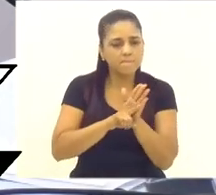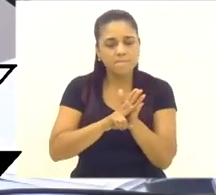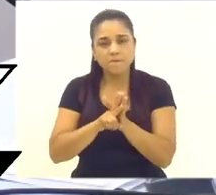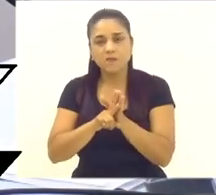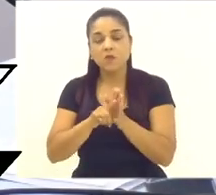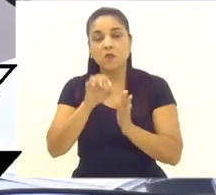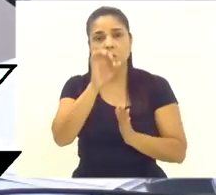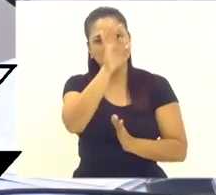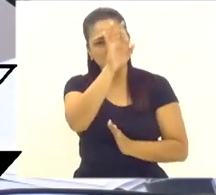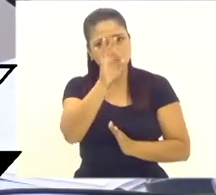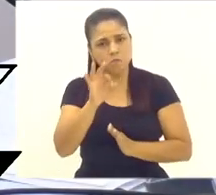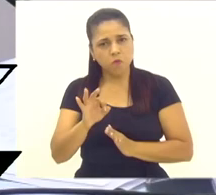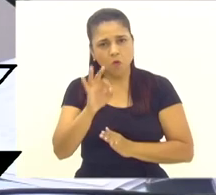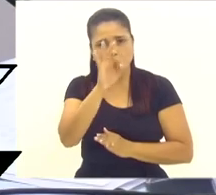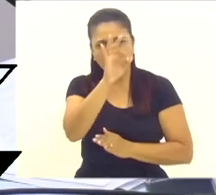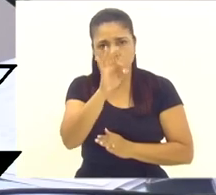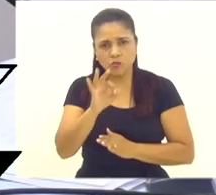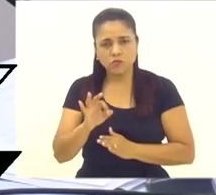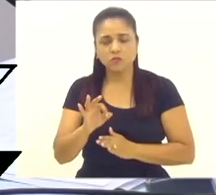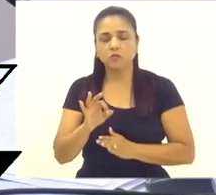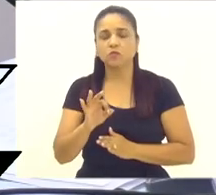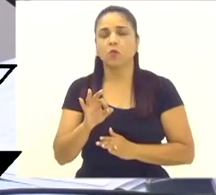o altíssimo